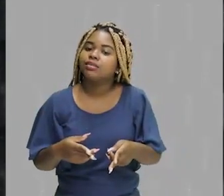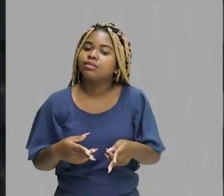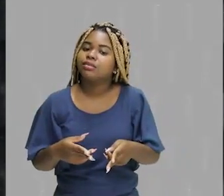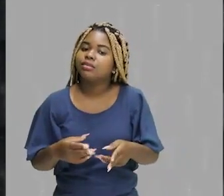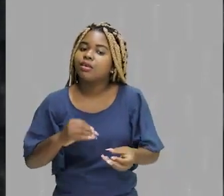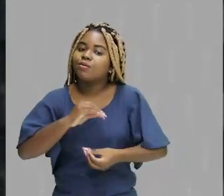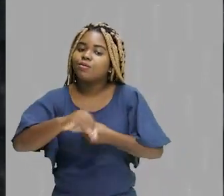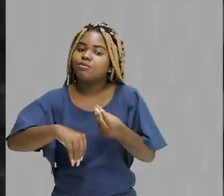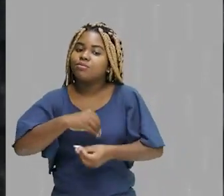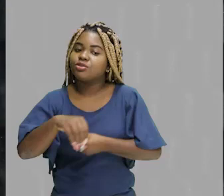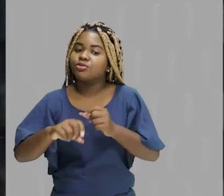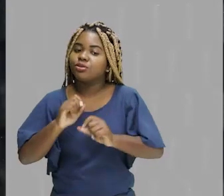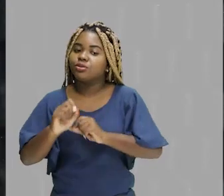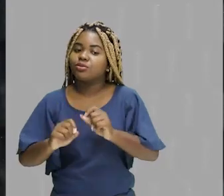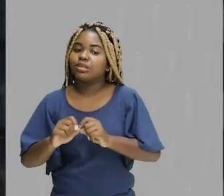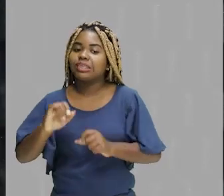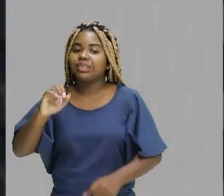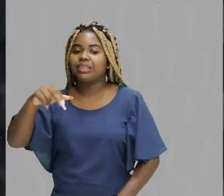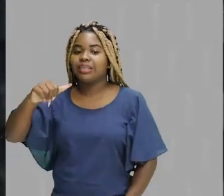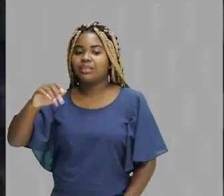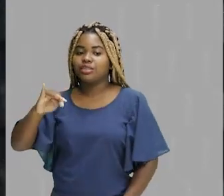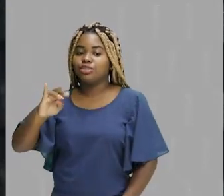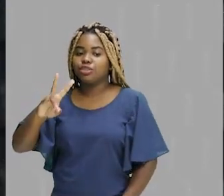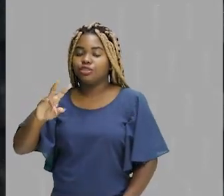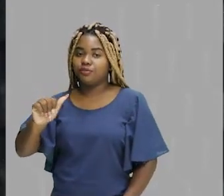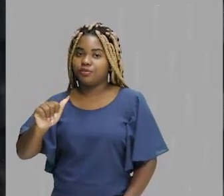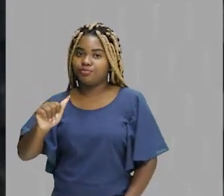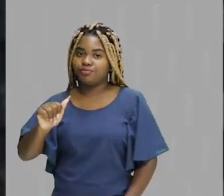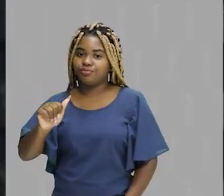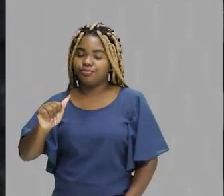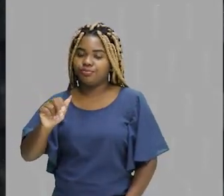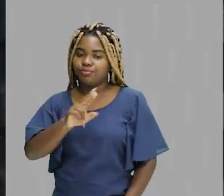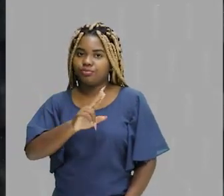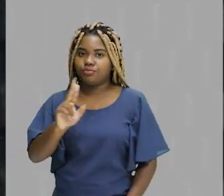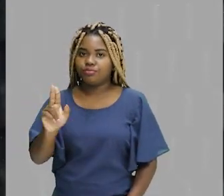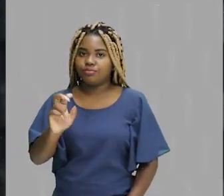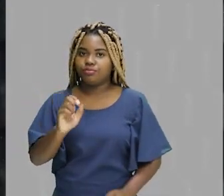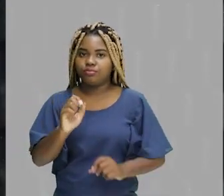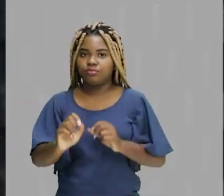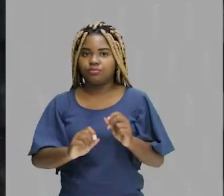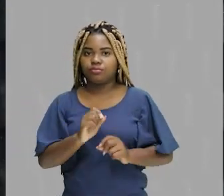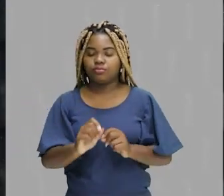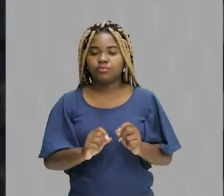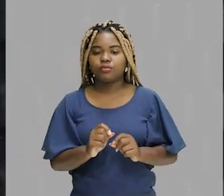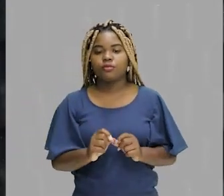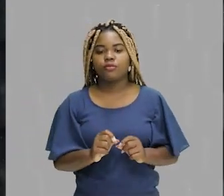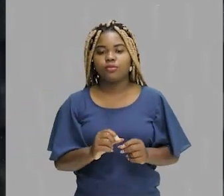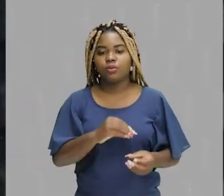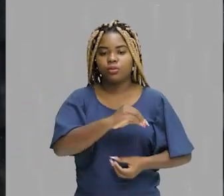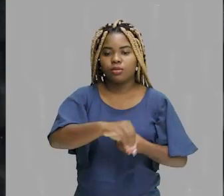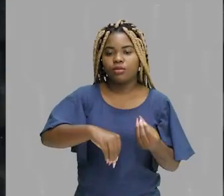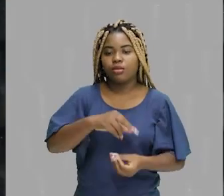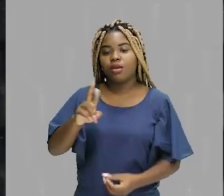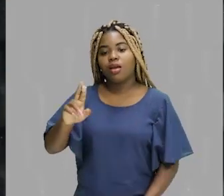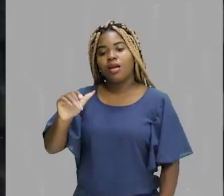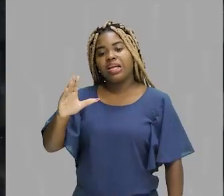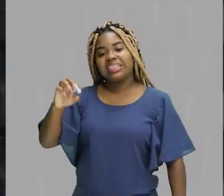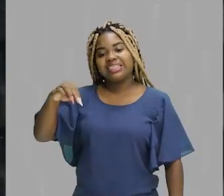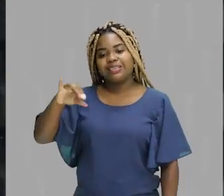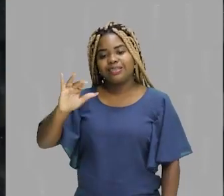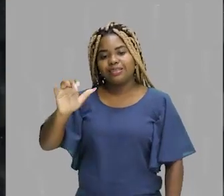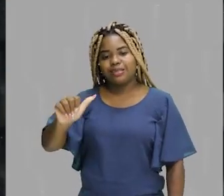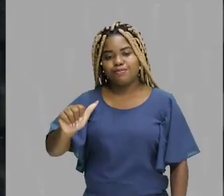mistura opticamente inativa, denominada mistura racêmica, ou